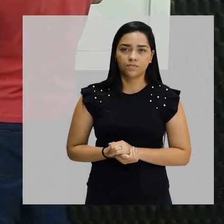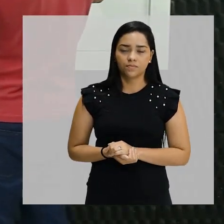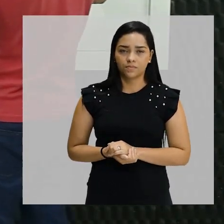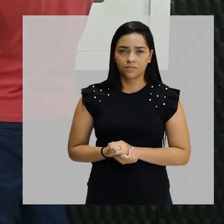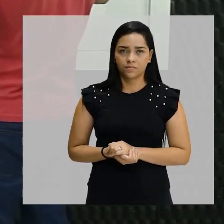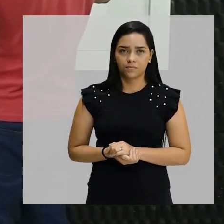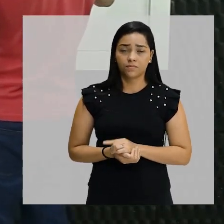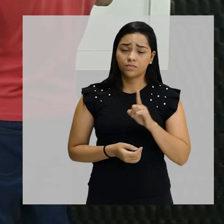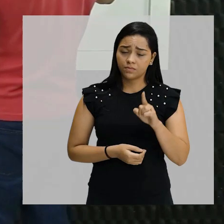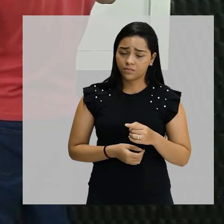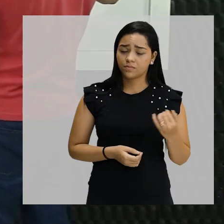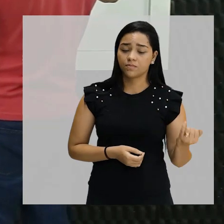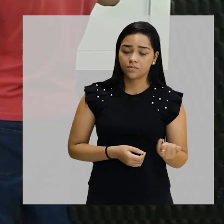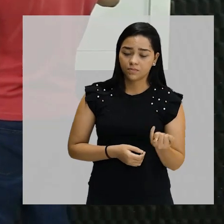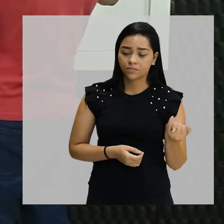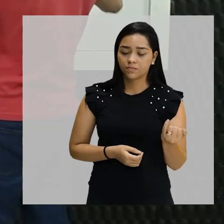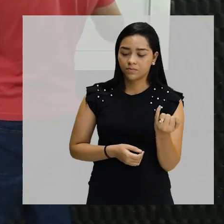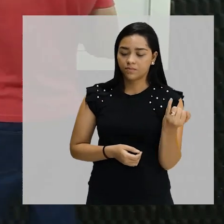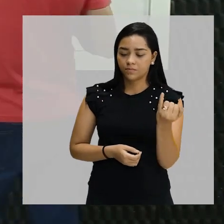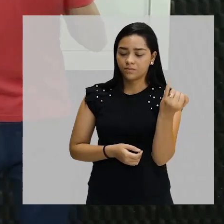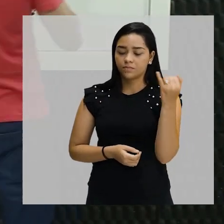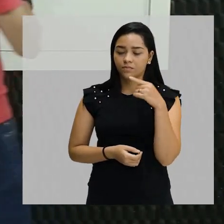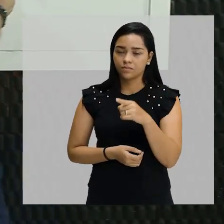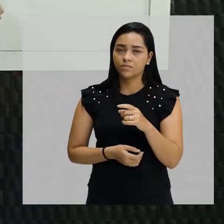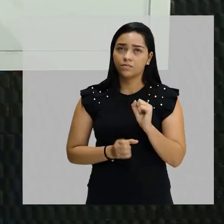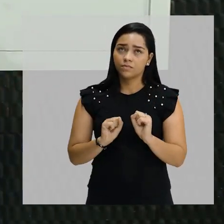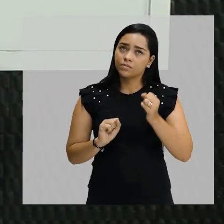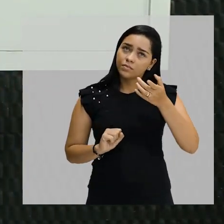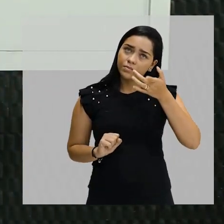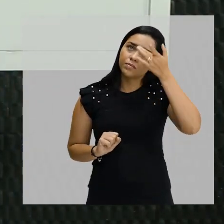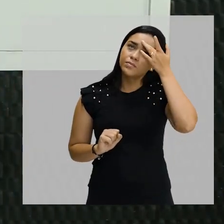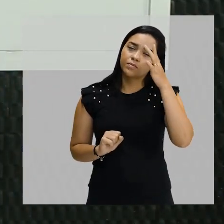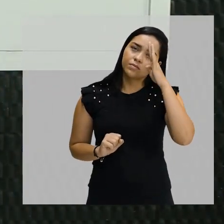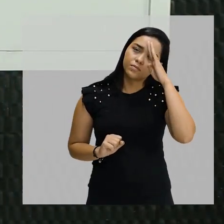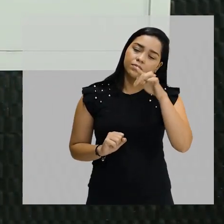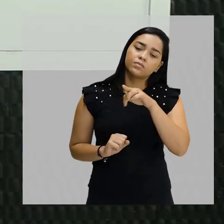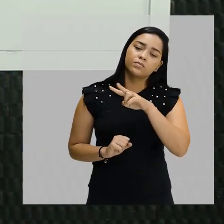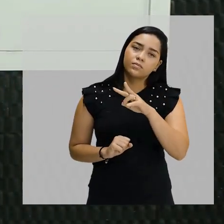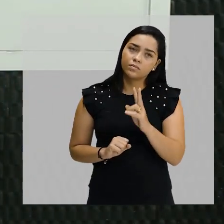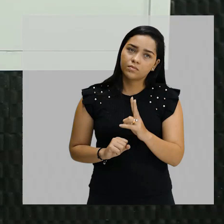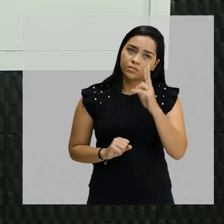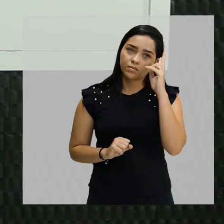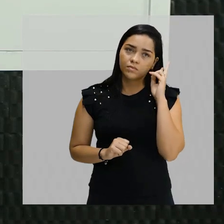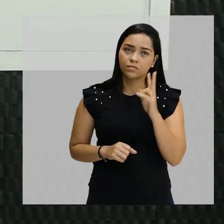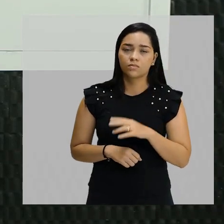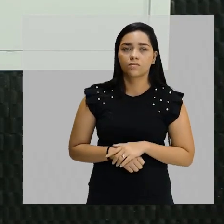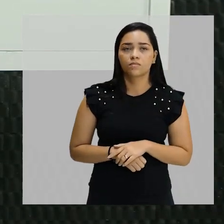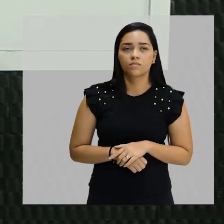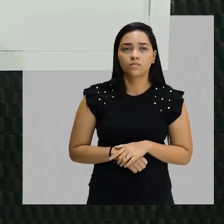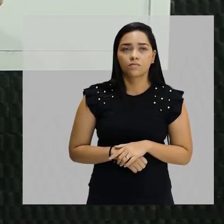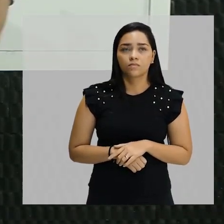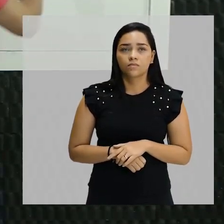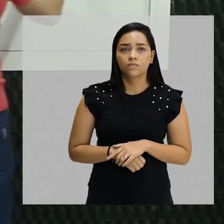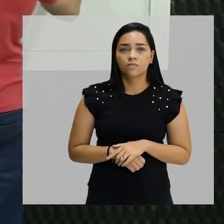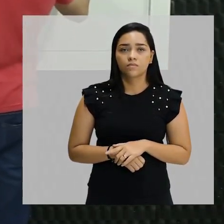você quer importantíssimo que você guarde como você principalmente você que vai fazer o vestibular o nosso grande